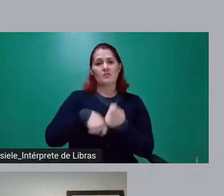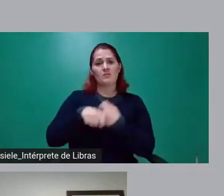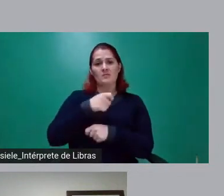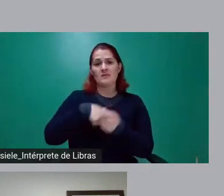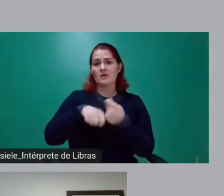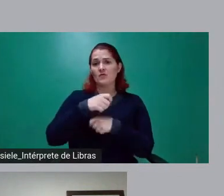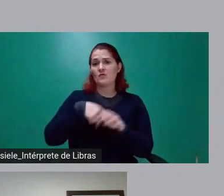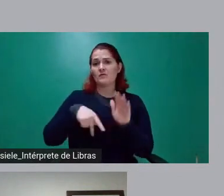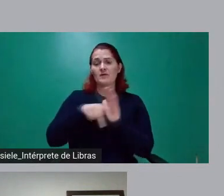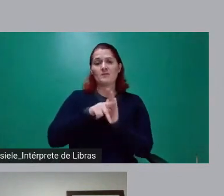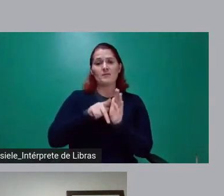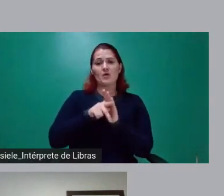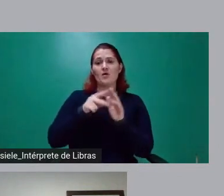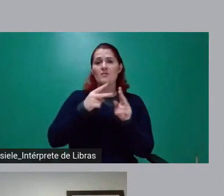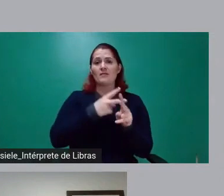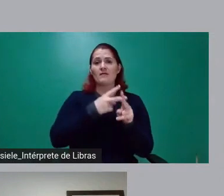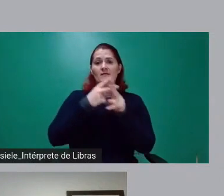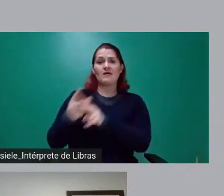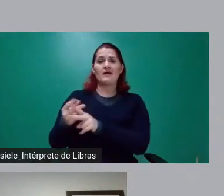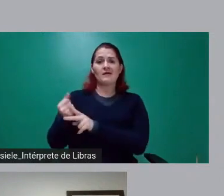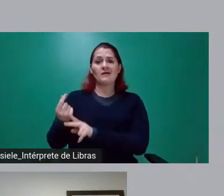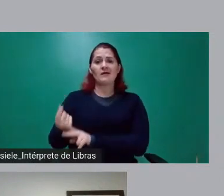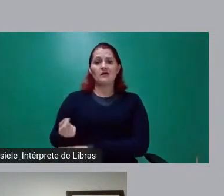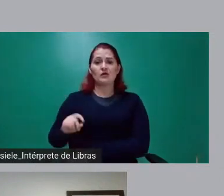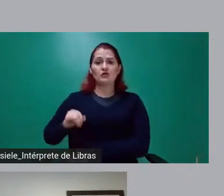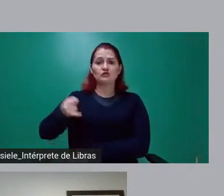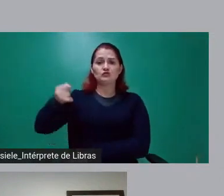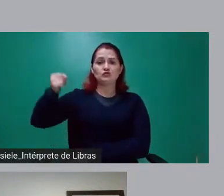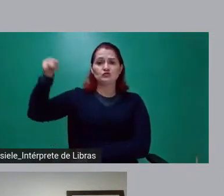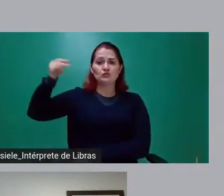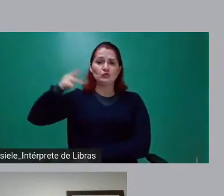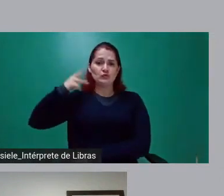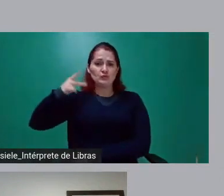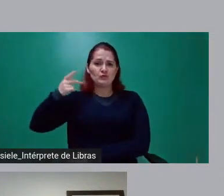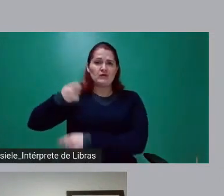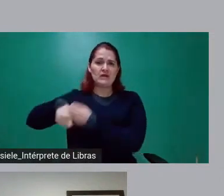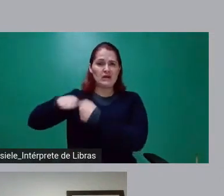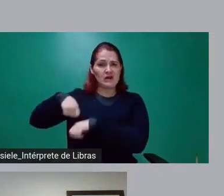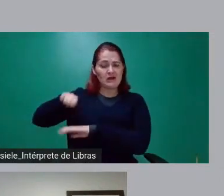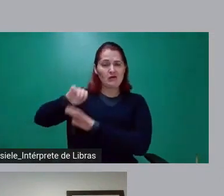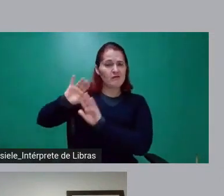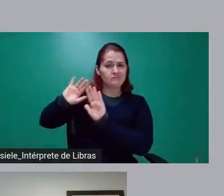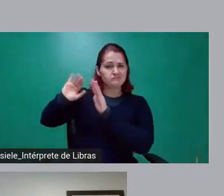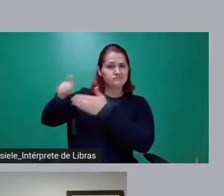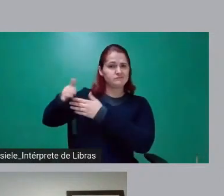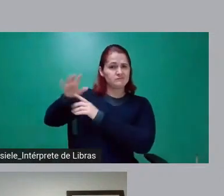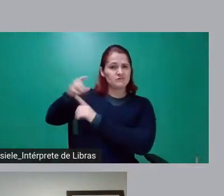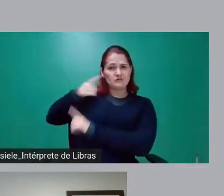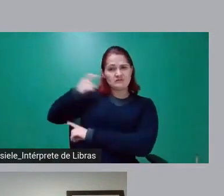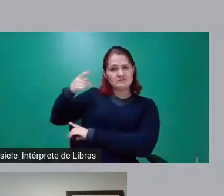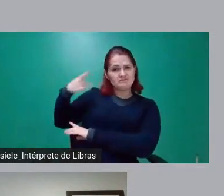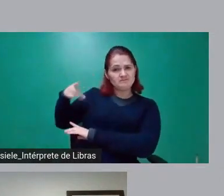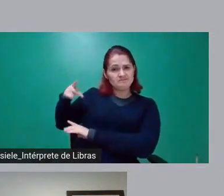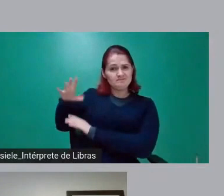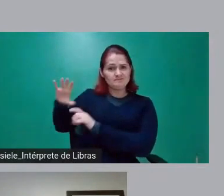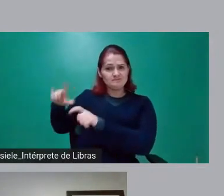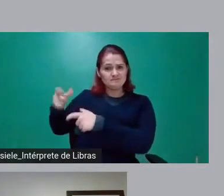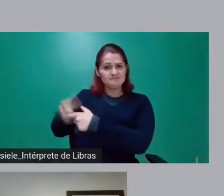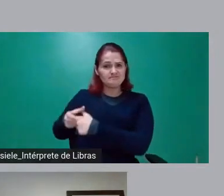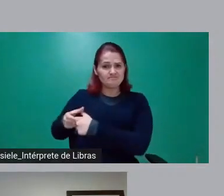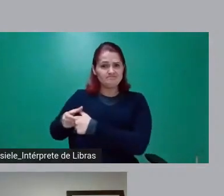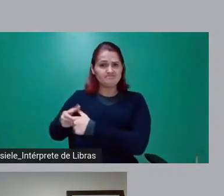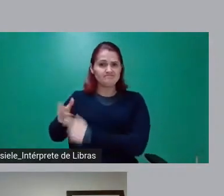financeirizada e econômica, política e fundada em premissas políticas,